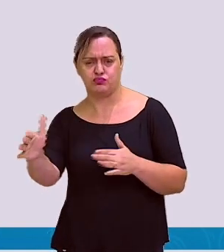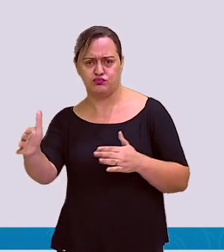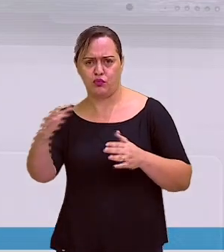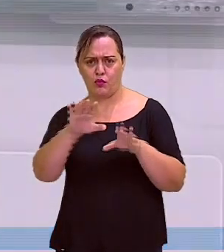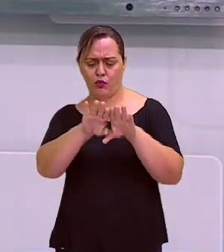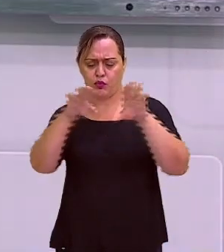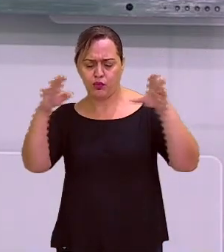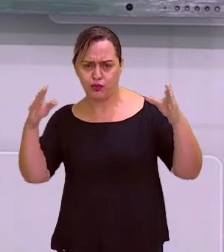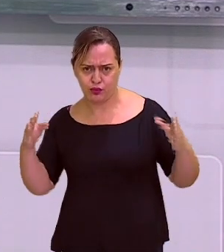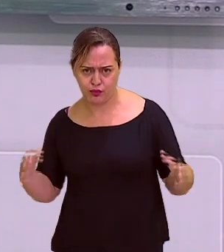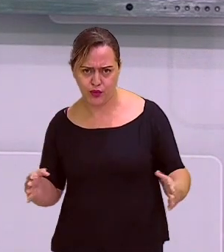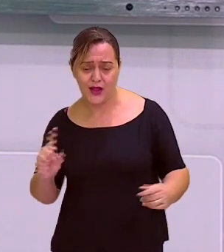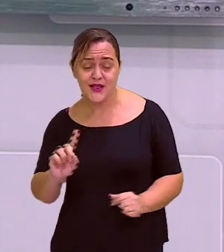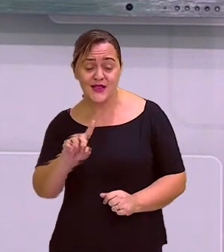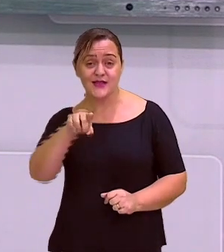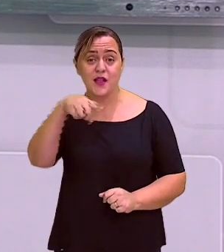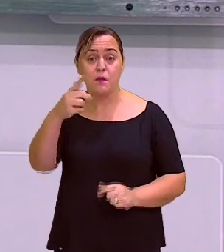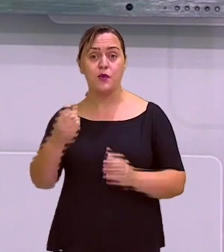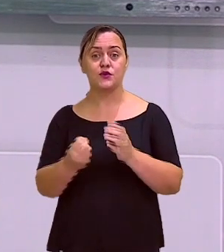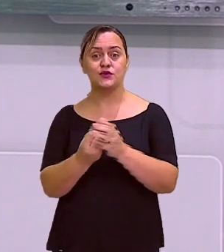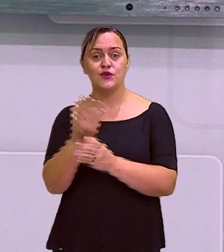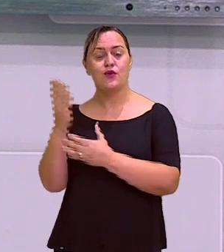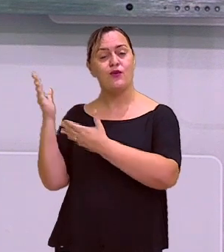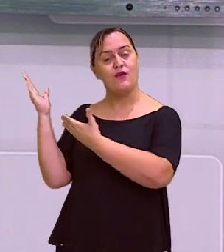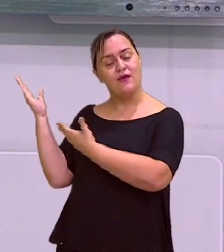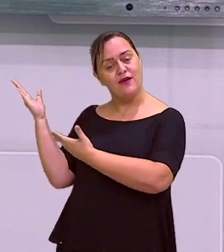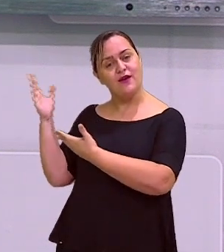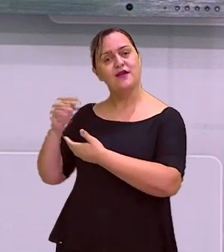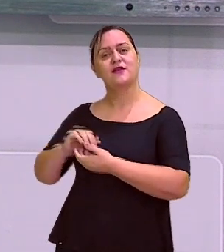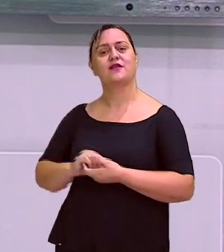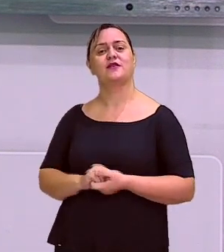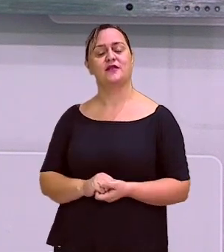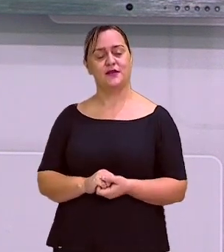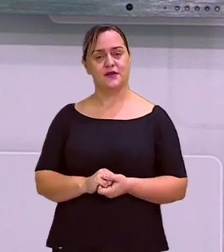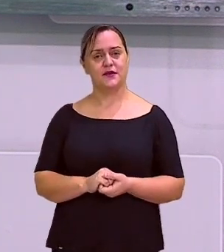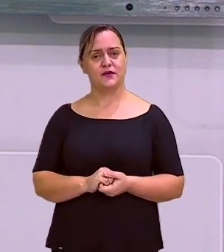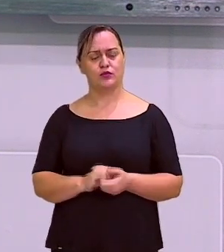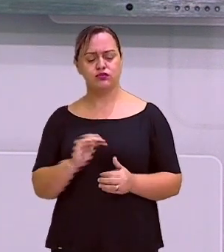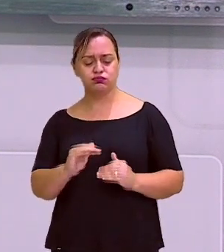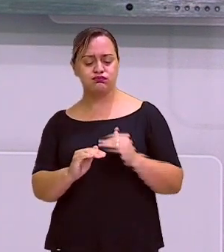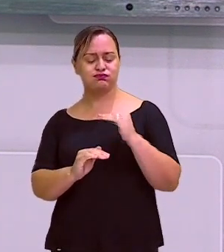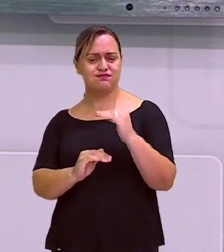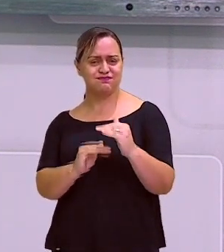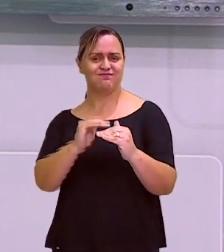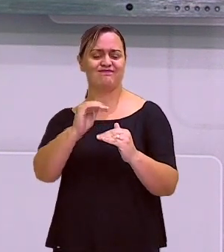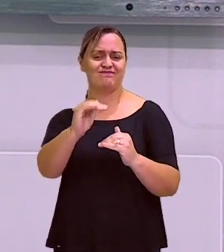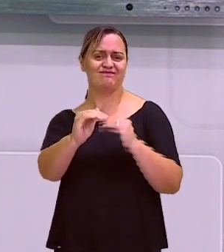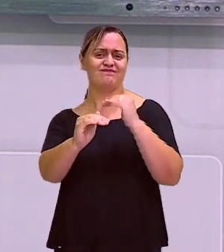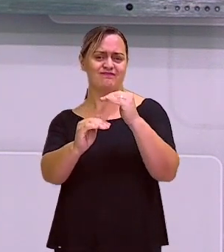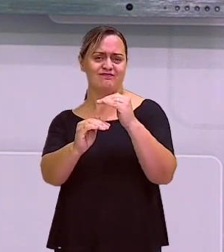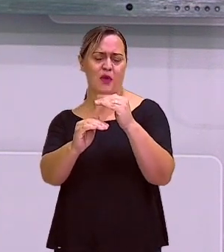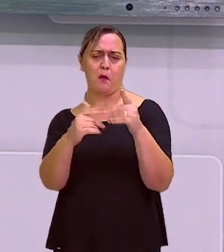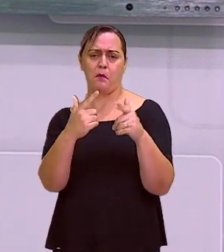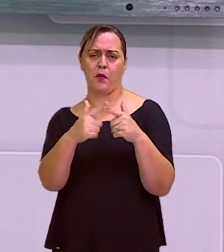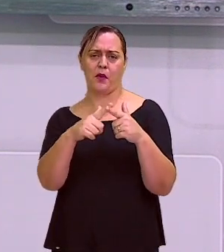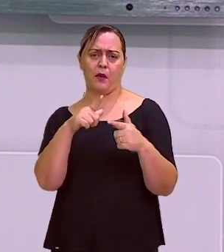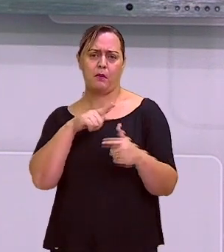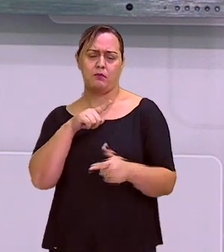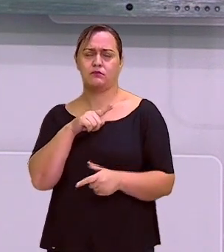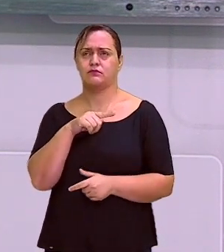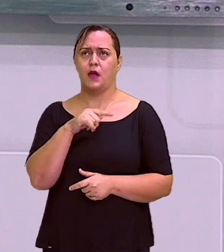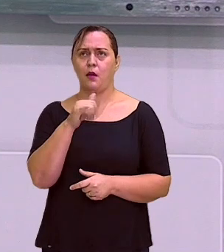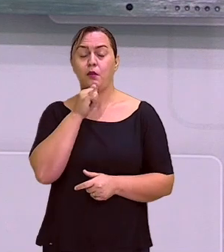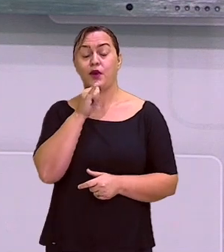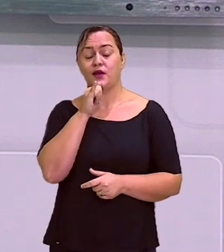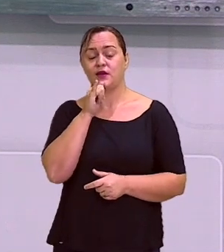cinematógrafo. Como que a primeira evolução, o primeiro objeto foi dando ideias, foi